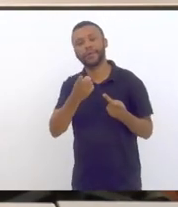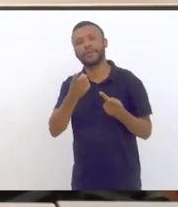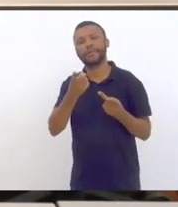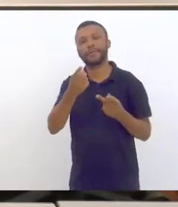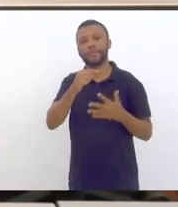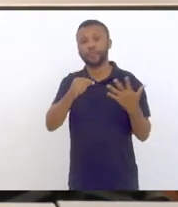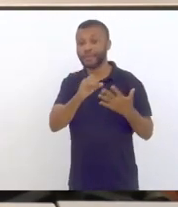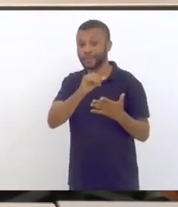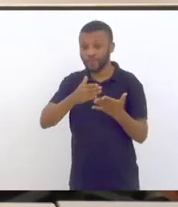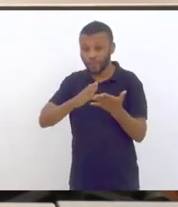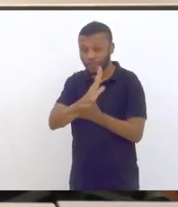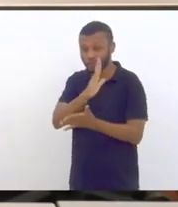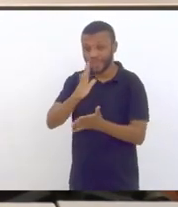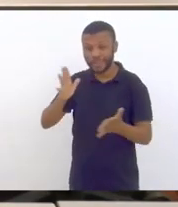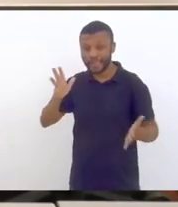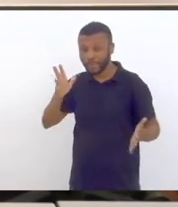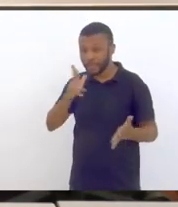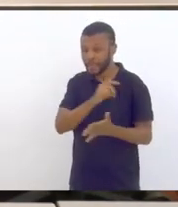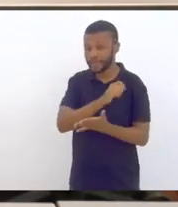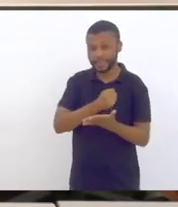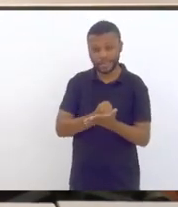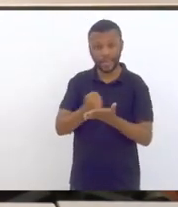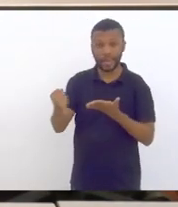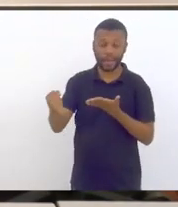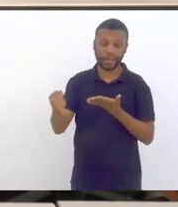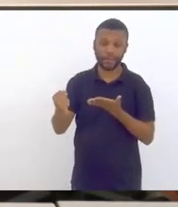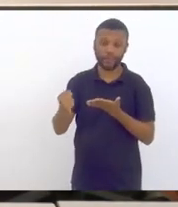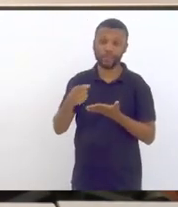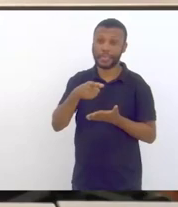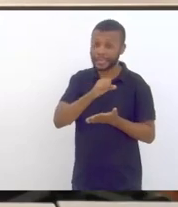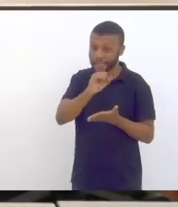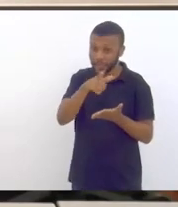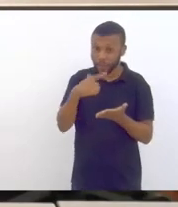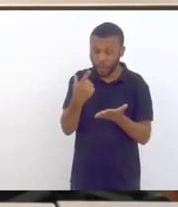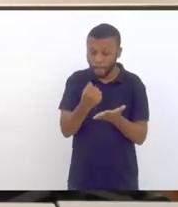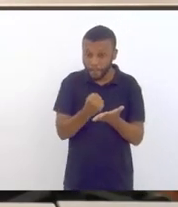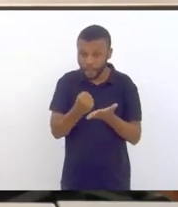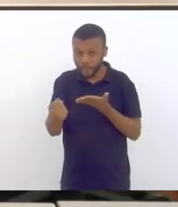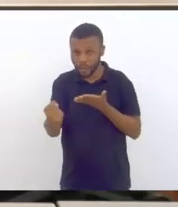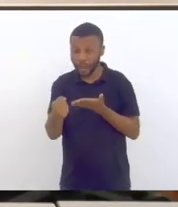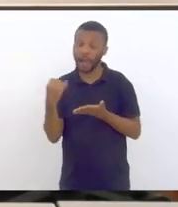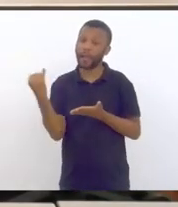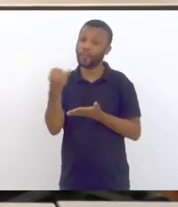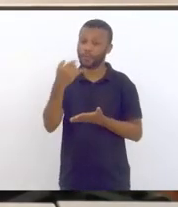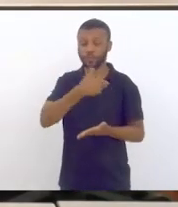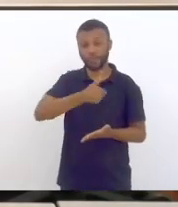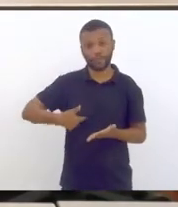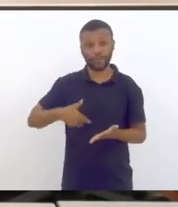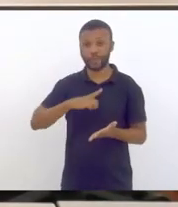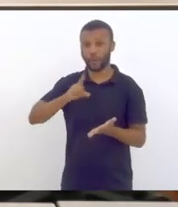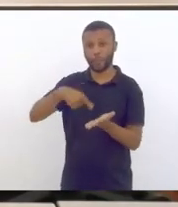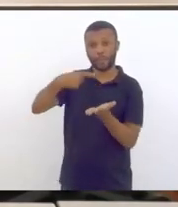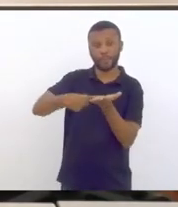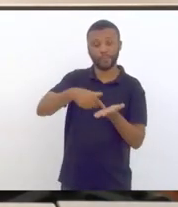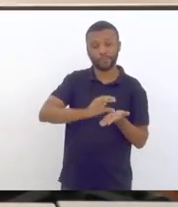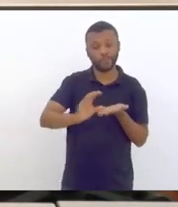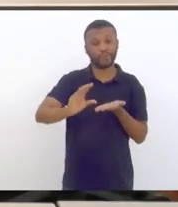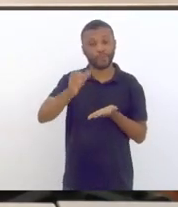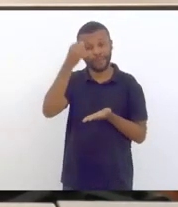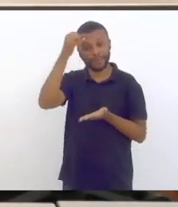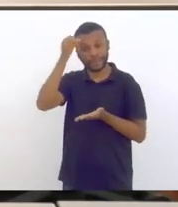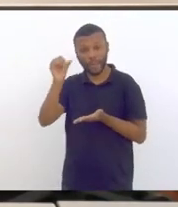da gente perder aí se a gente perder é importante o governo do estado se comprometer a repassar esse 60 milhões para que os municípios não paguem o